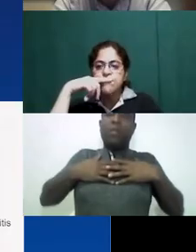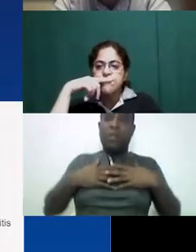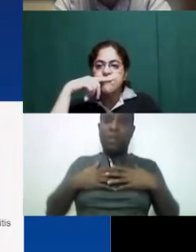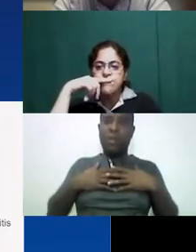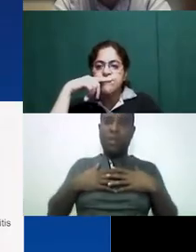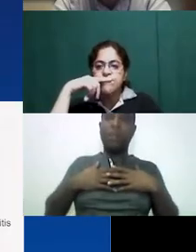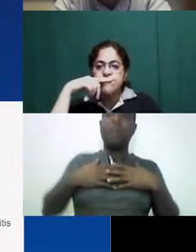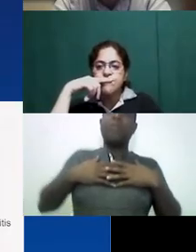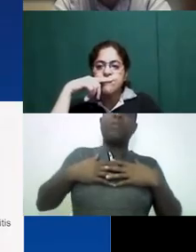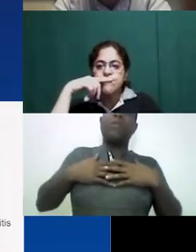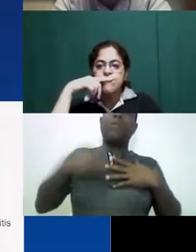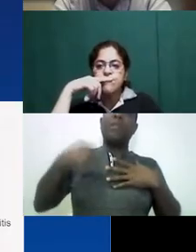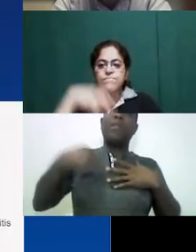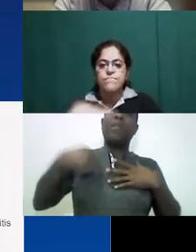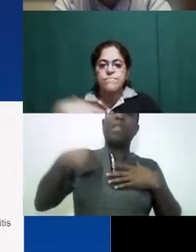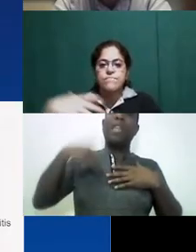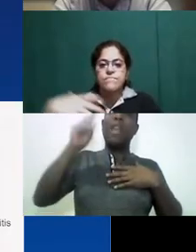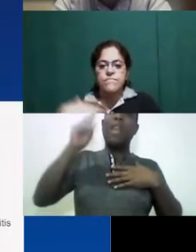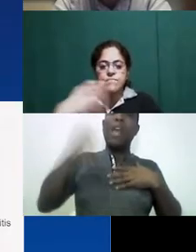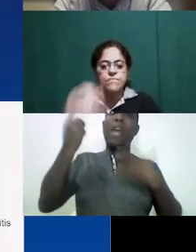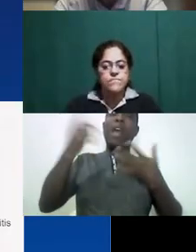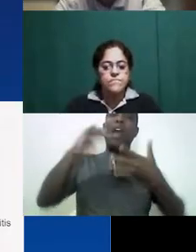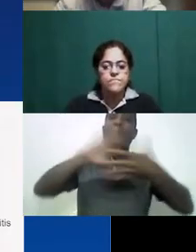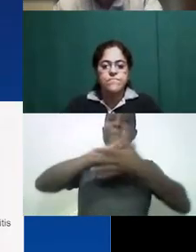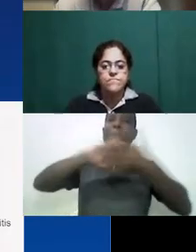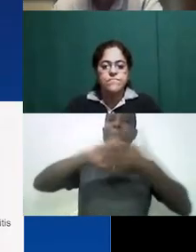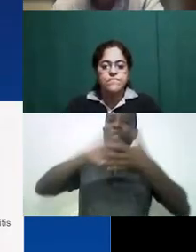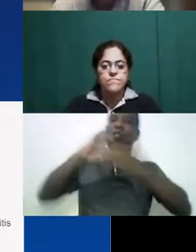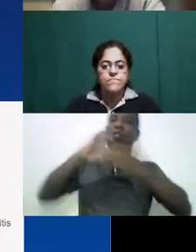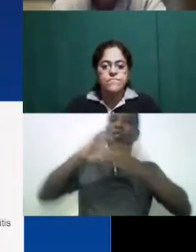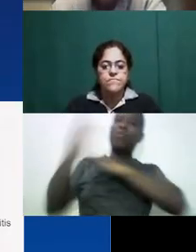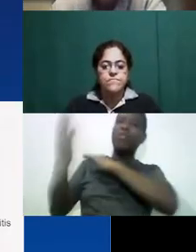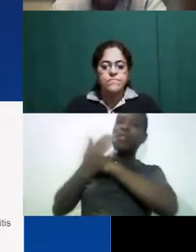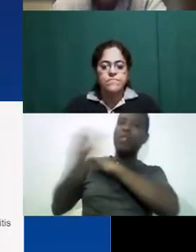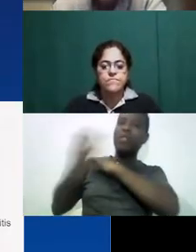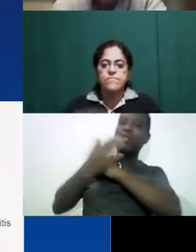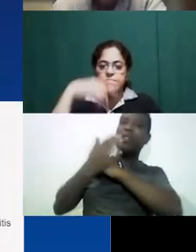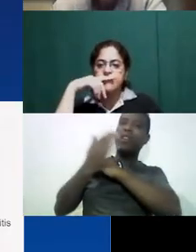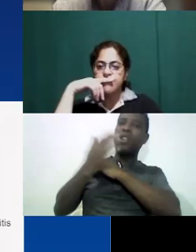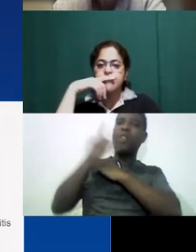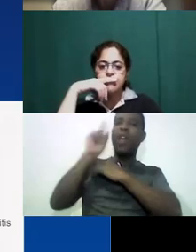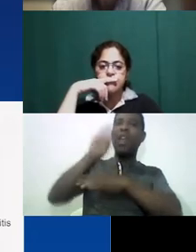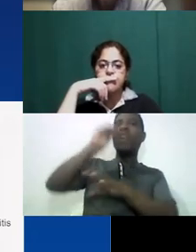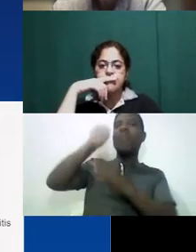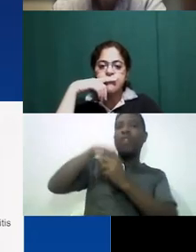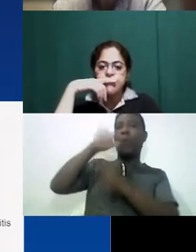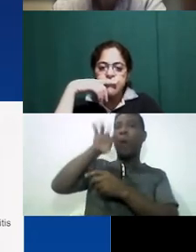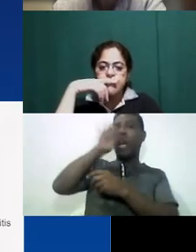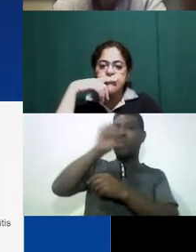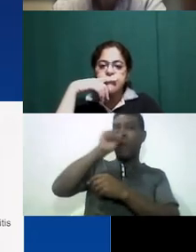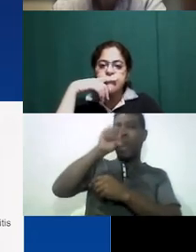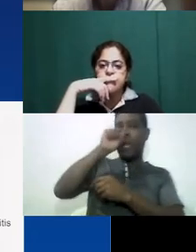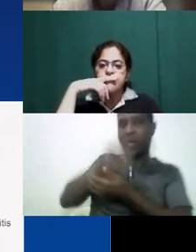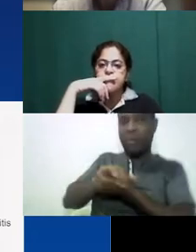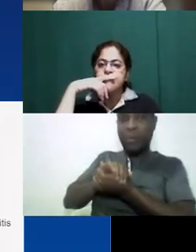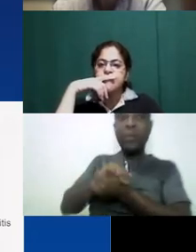músculo que está envolvido nessa nossa respiração. Aqui a gente vê um outro flexor, que é o longo do